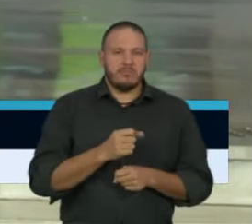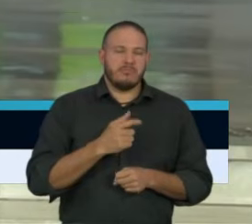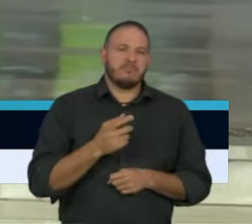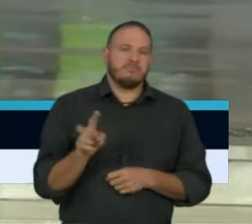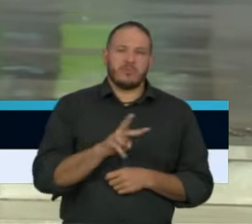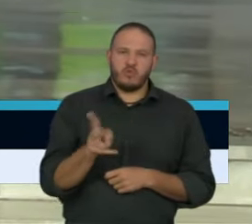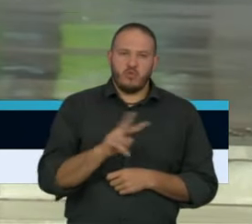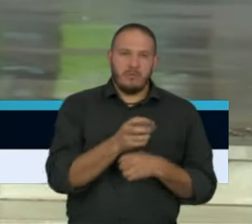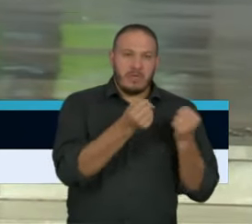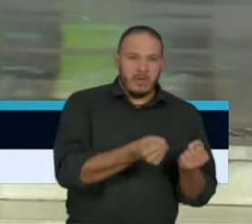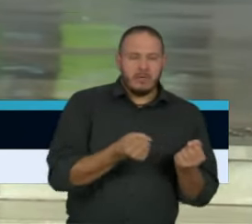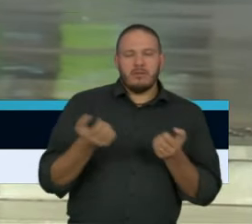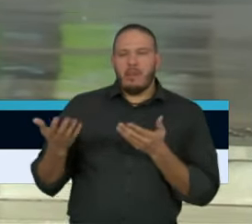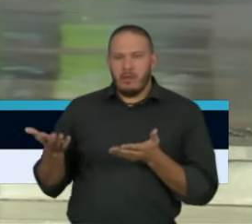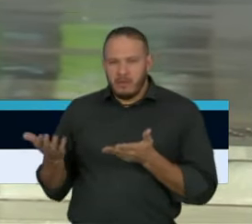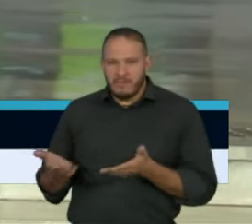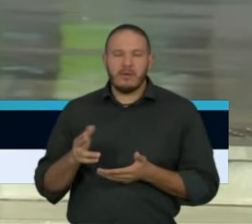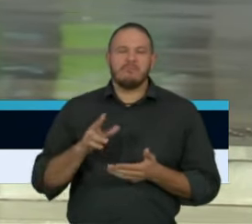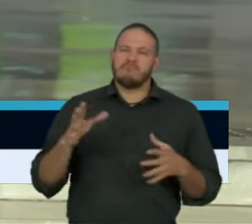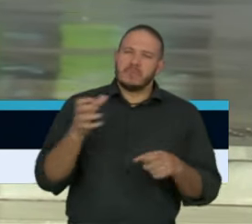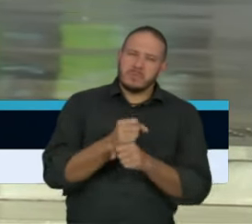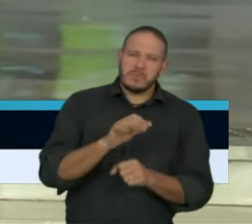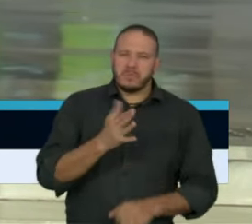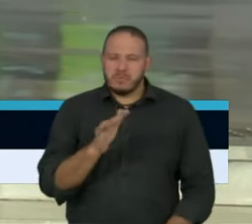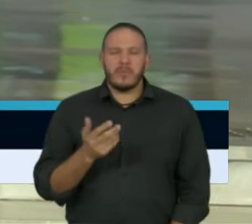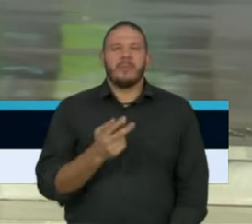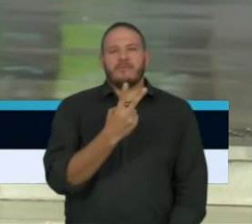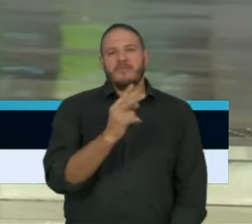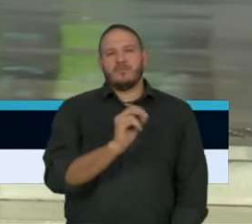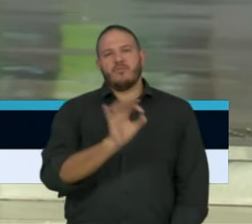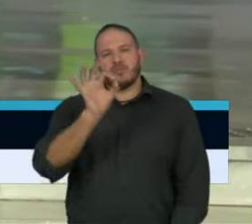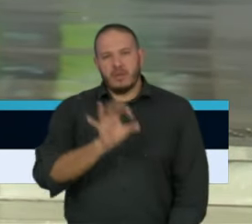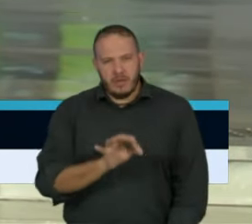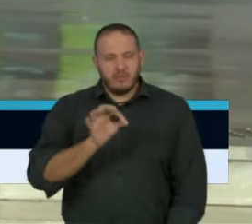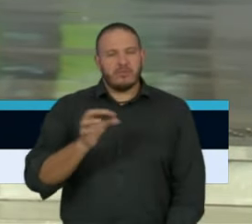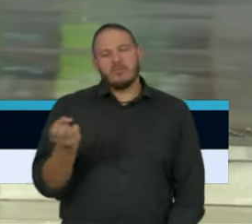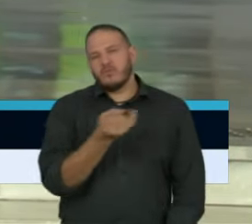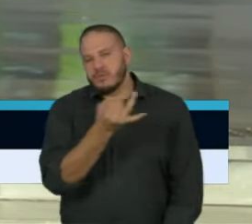internação, cerca de 20% dos casos